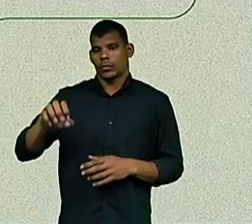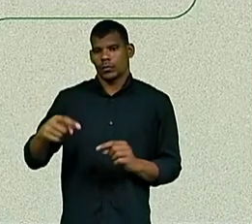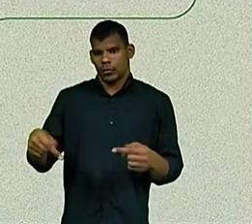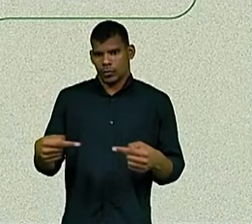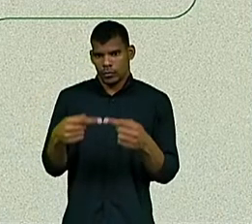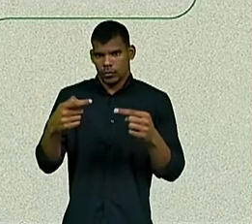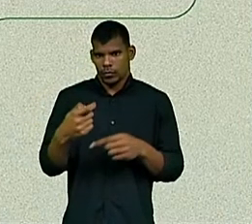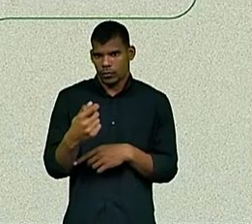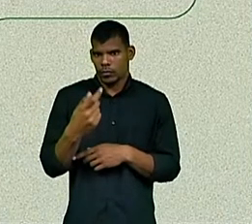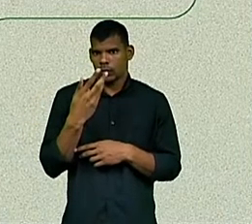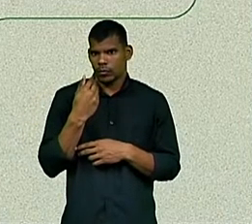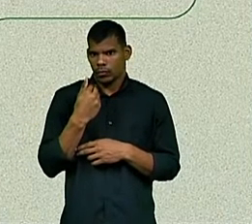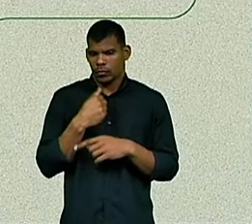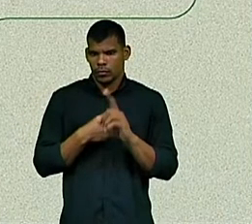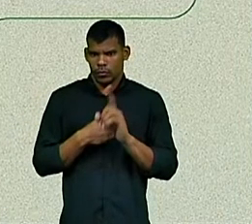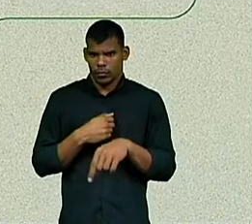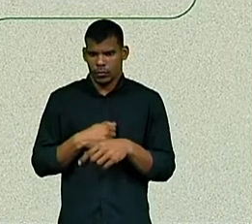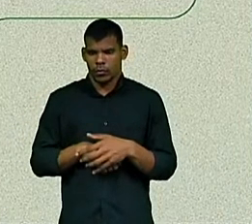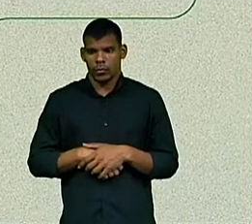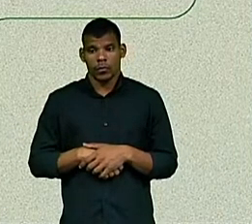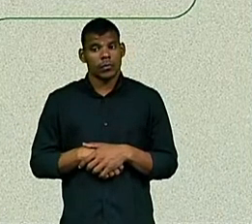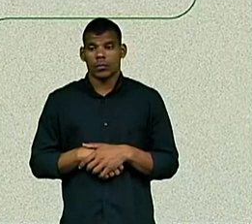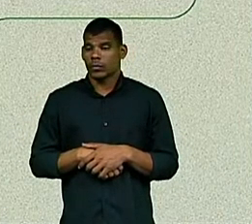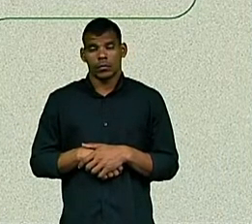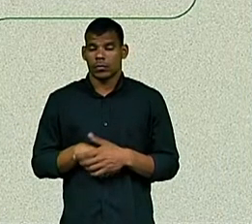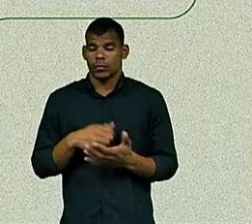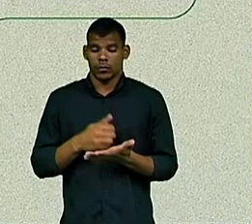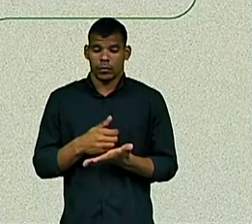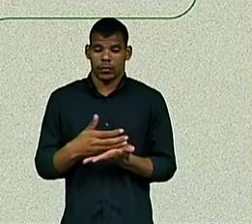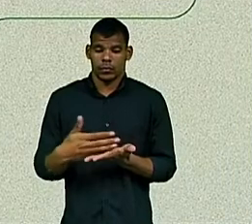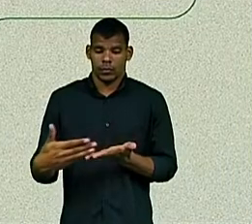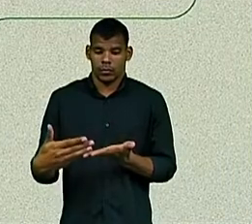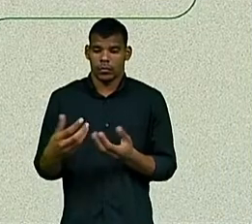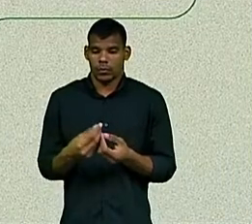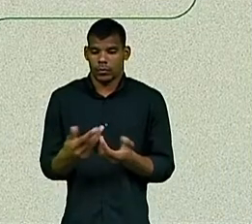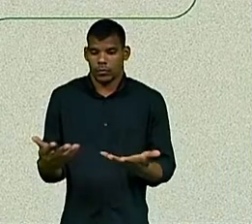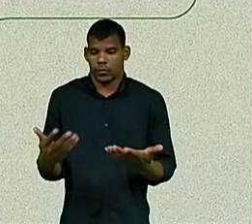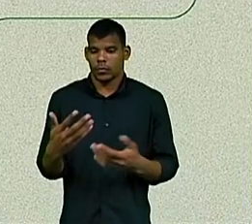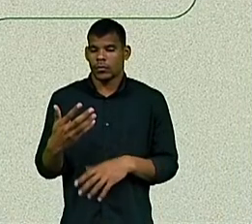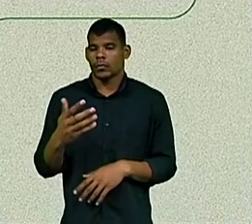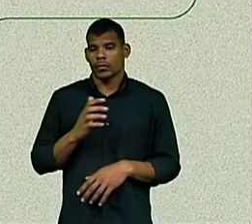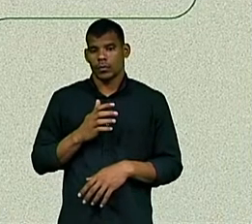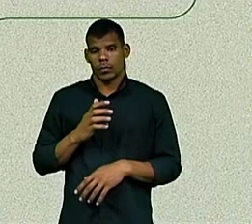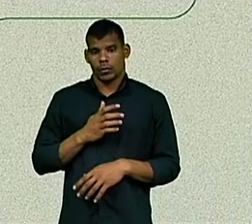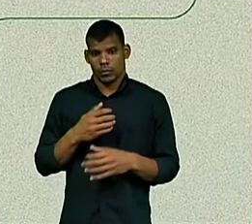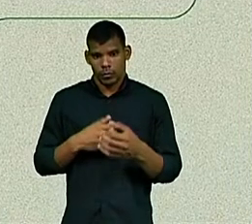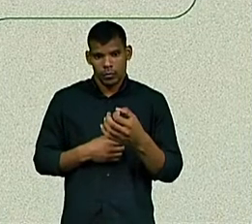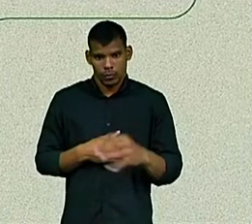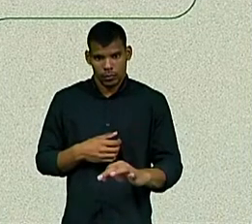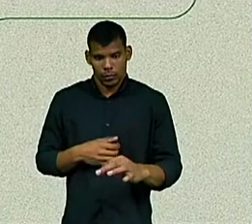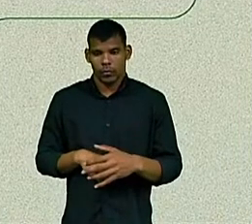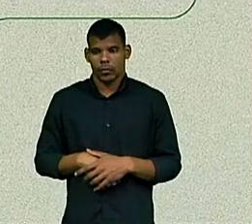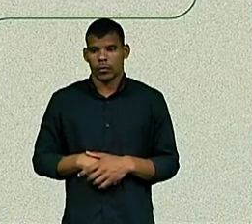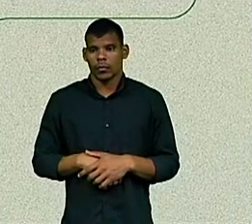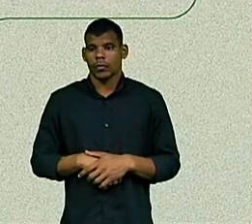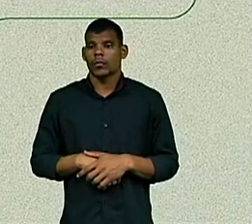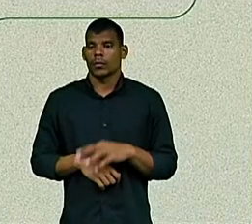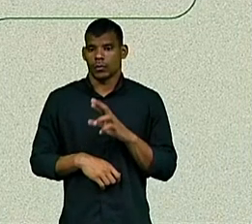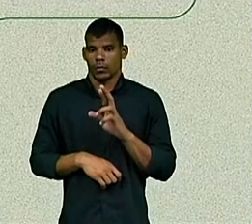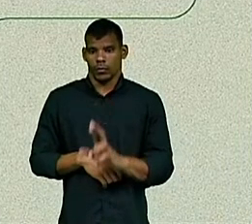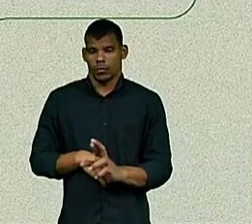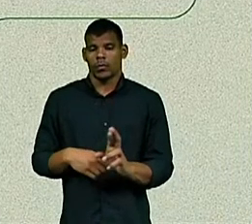fome está relacionada com má distribuição de riqueza tá então item a